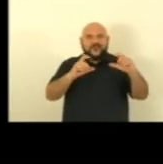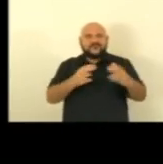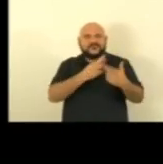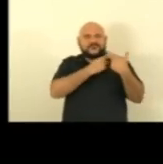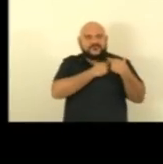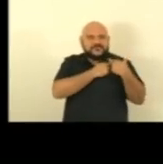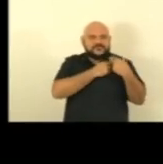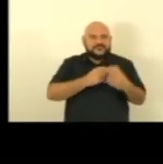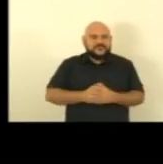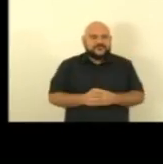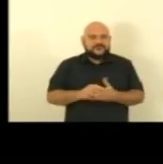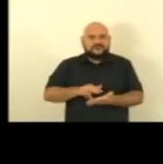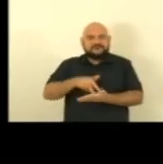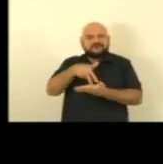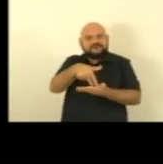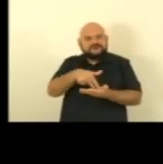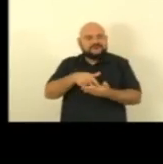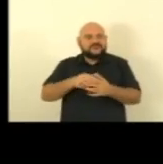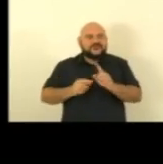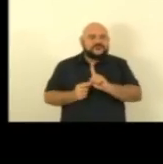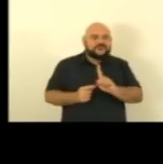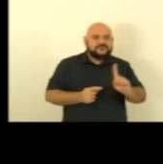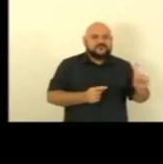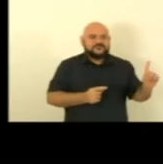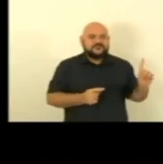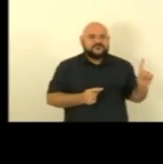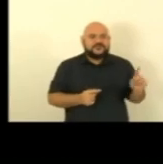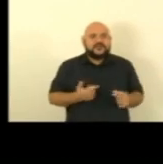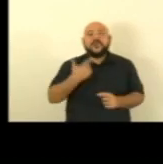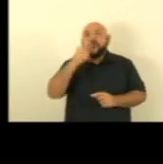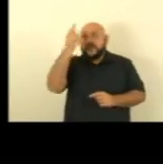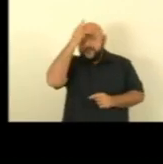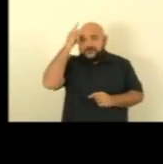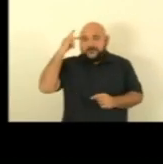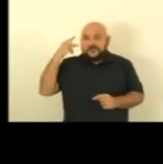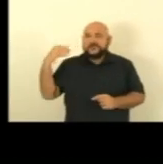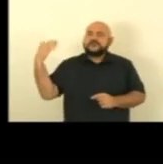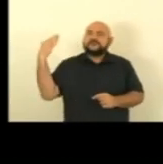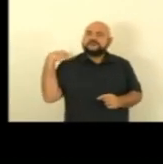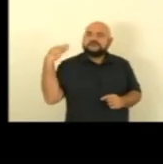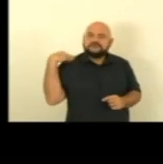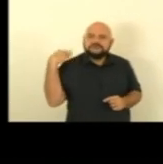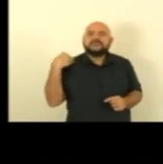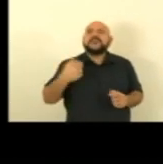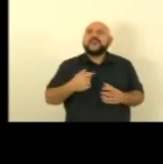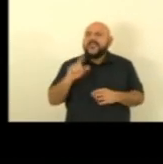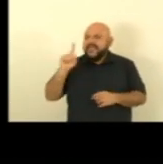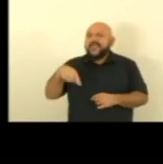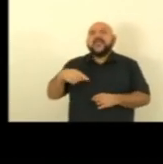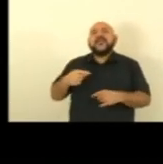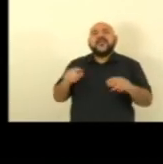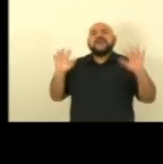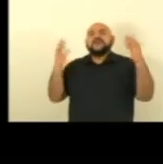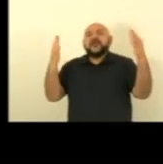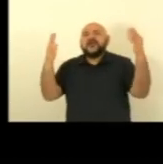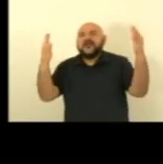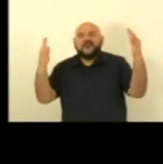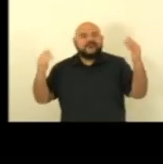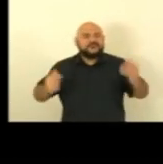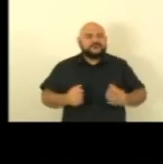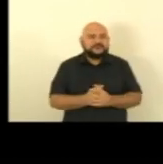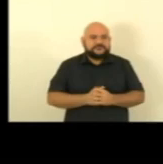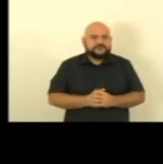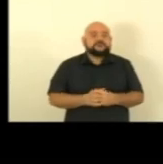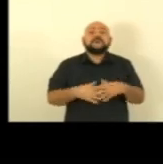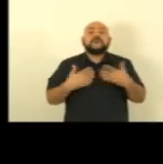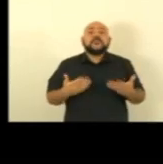e começa a se retirar. O invasor bate em seu ombro como num gesto de parabenizando por aquilo. E imediatamente, o